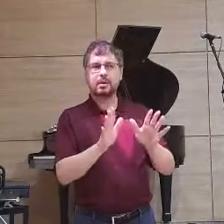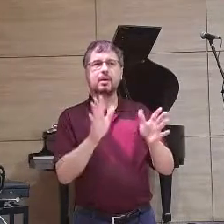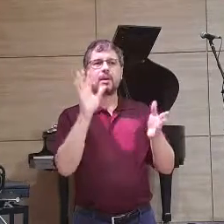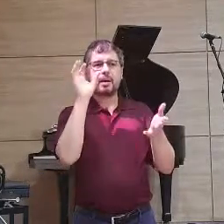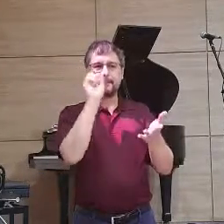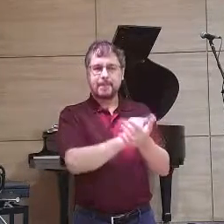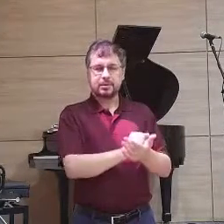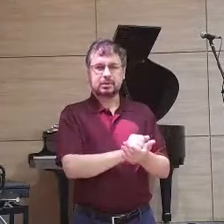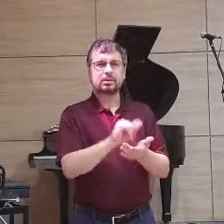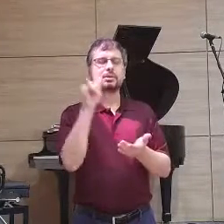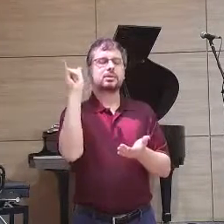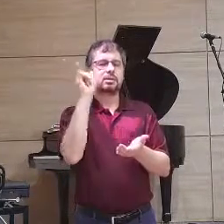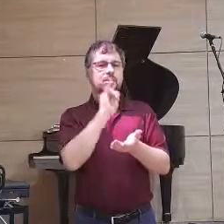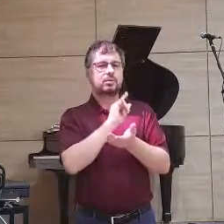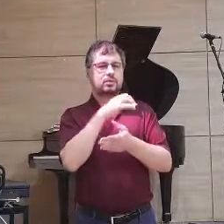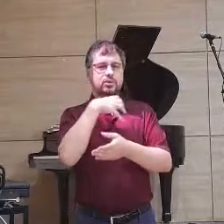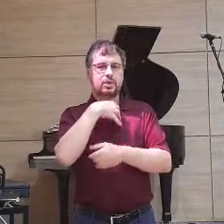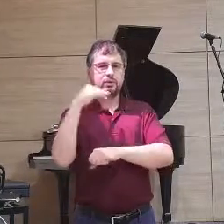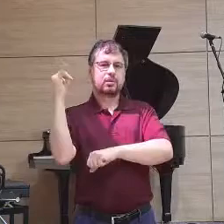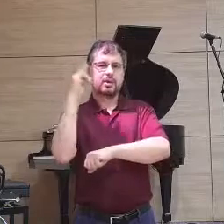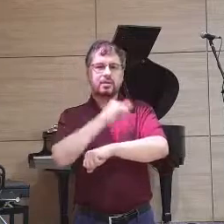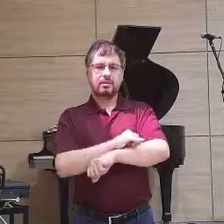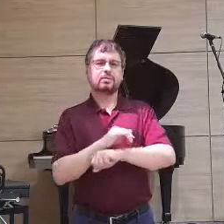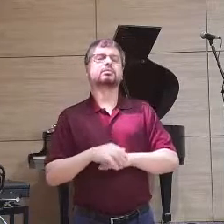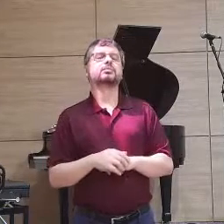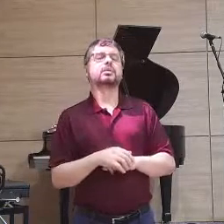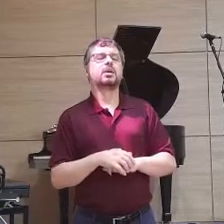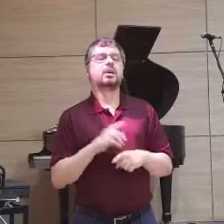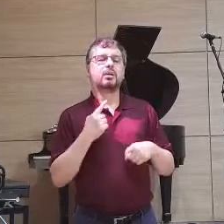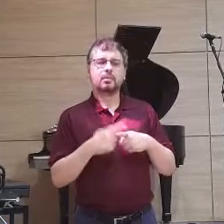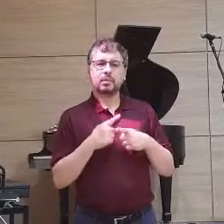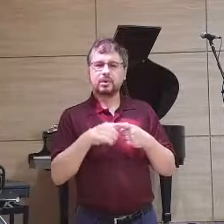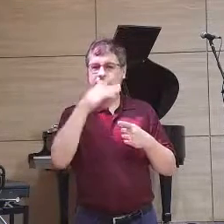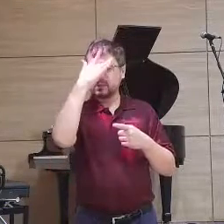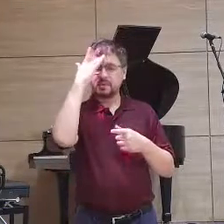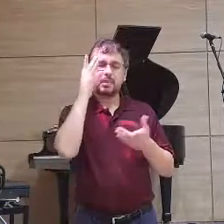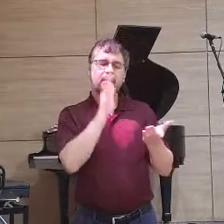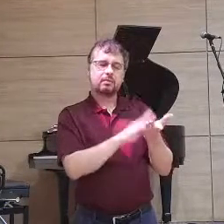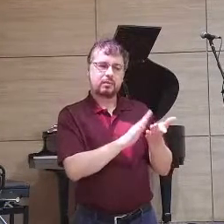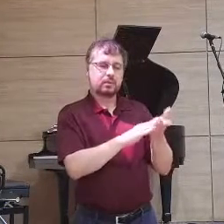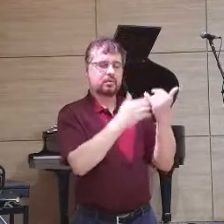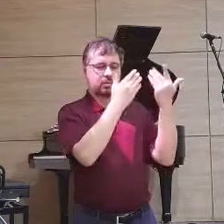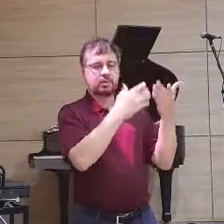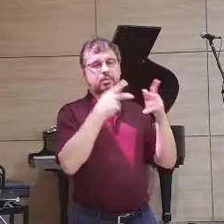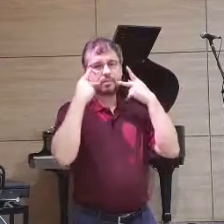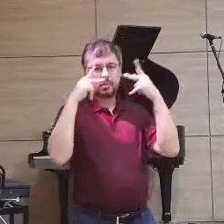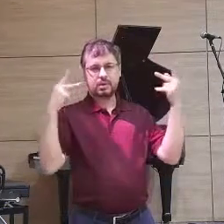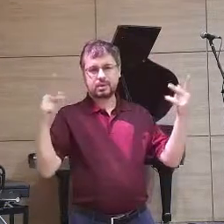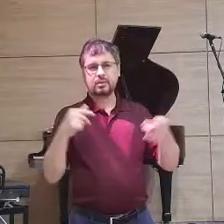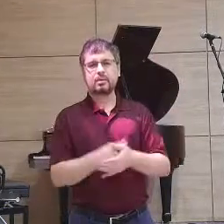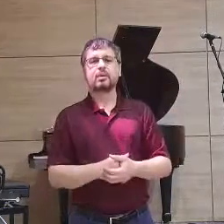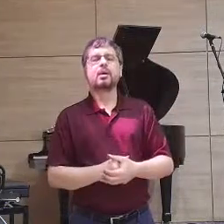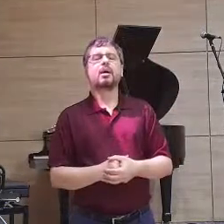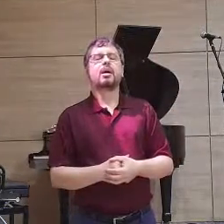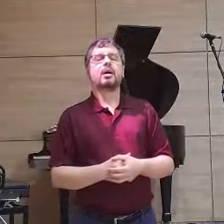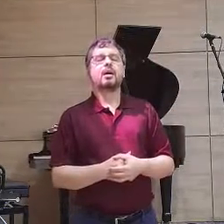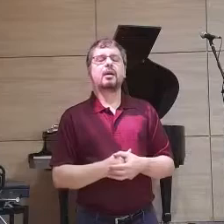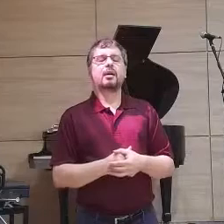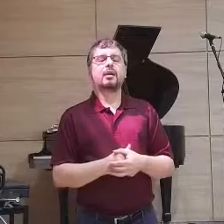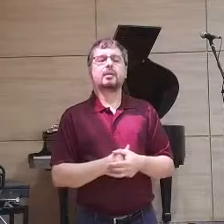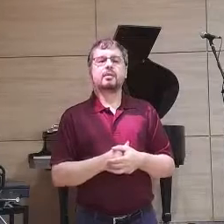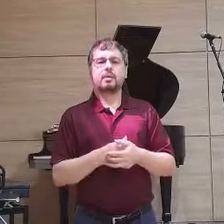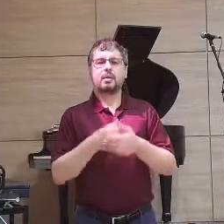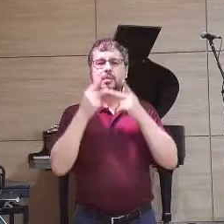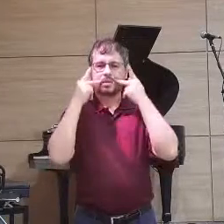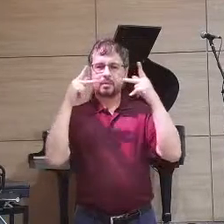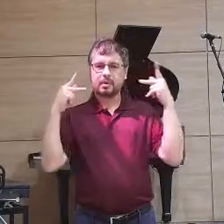ver como vai ser abençoado e também você vai estar honrando o pregador porque o pregador quando prega aí vê que o pessoal tá mexendo no celular tão ruim né então você tá usando o